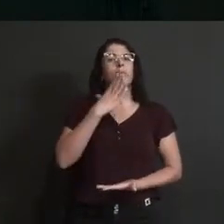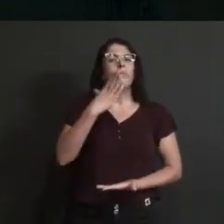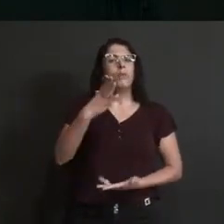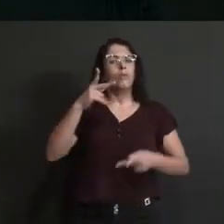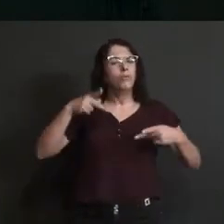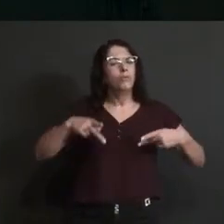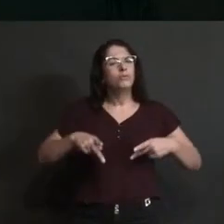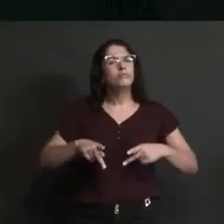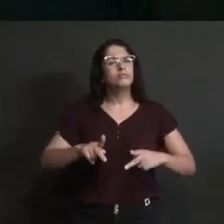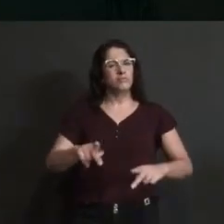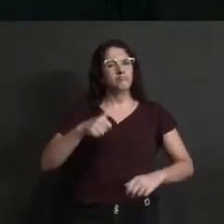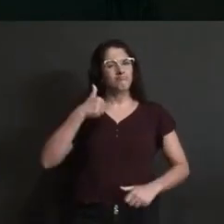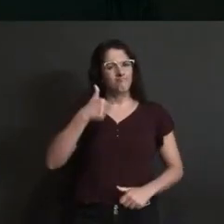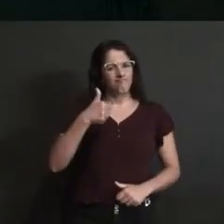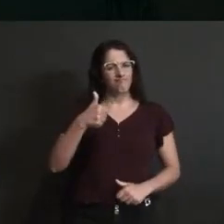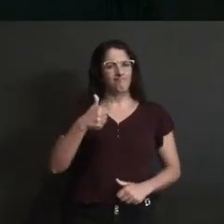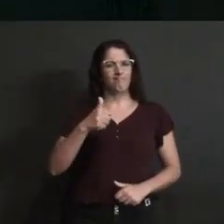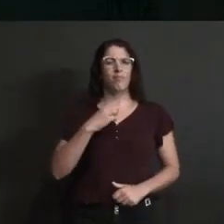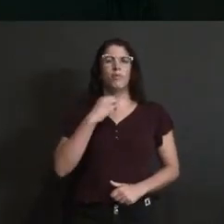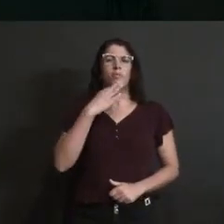Falar que vale a pena